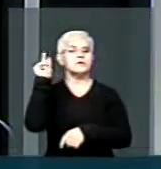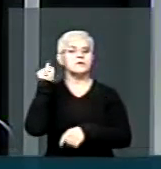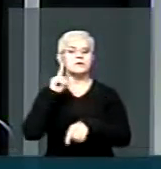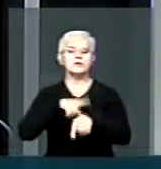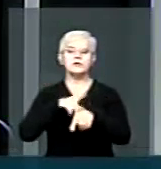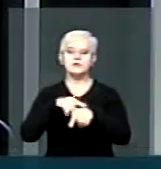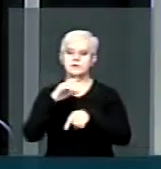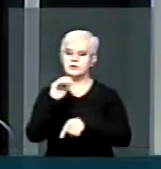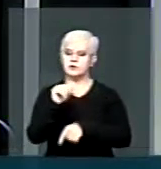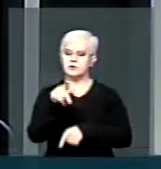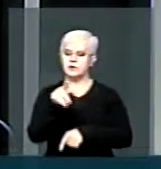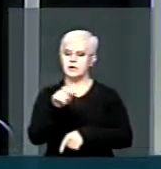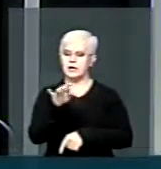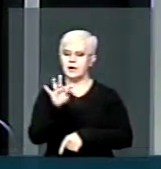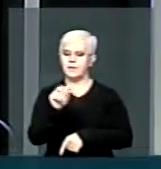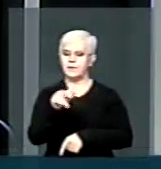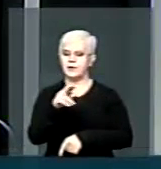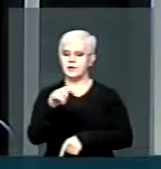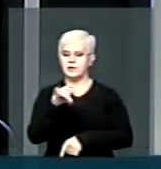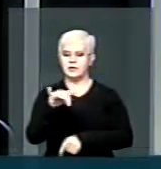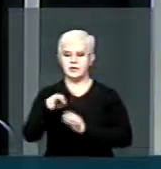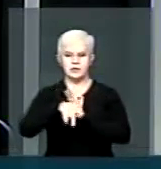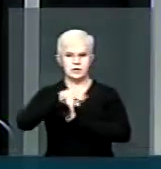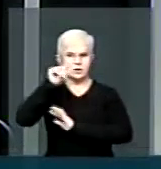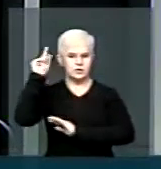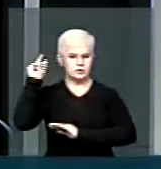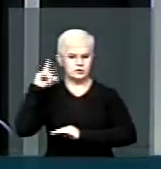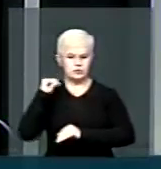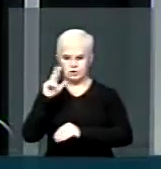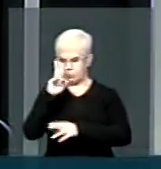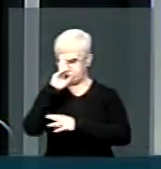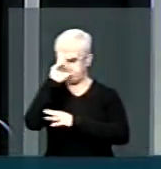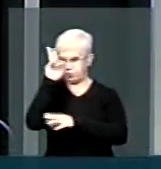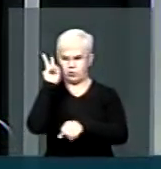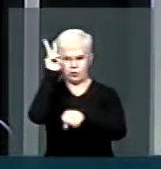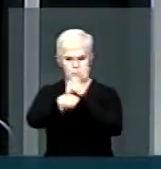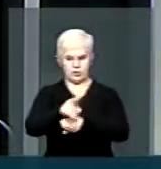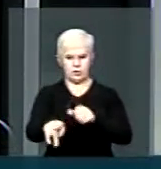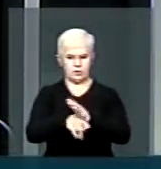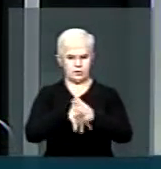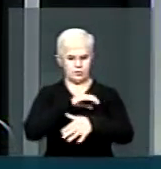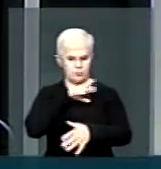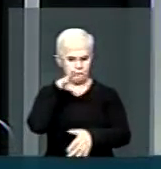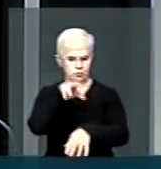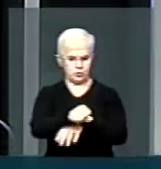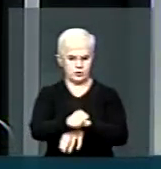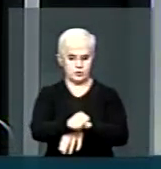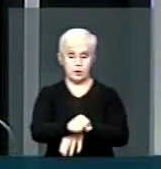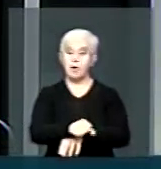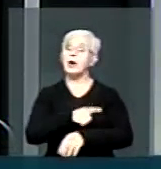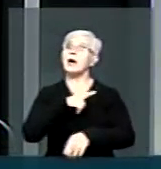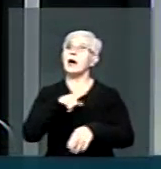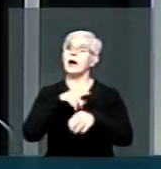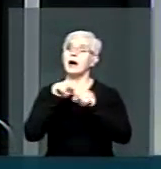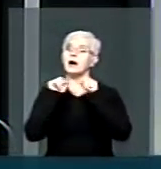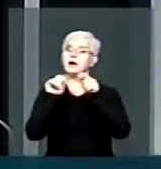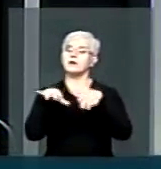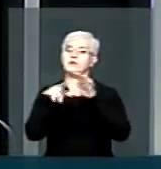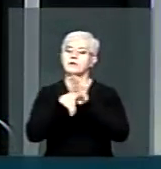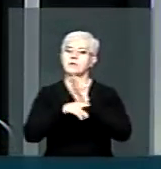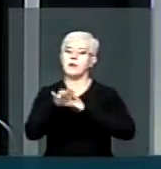hereditárias, que protegiam seus territórios e neles exerciam o poder de polícia. Foi na Assembleia Nacional Constituinte